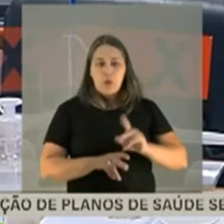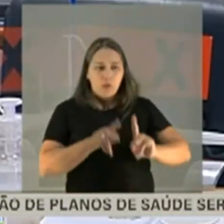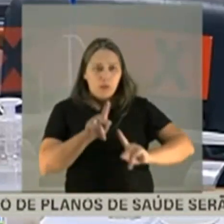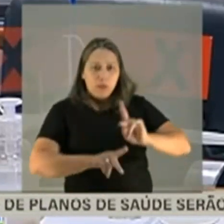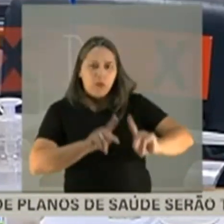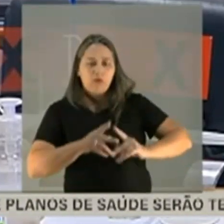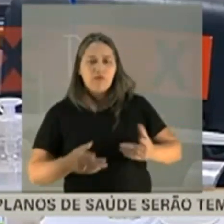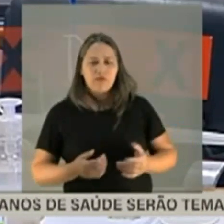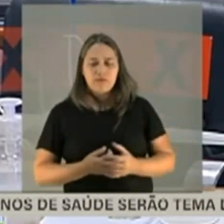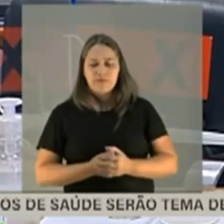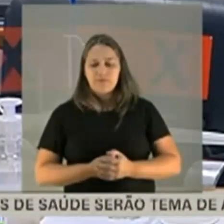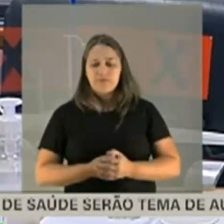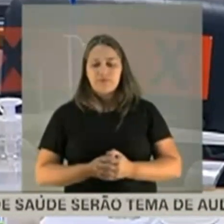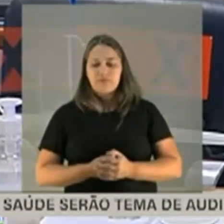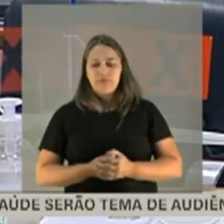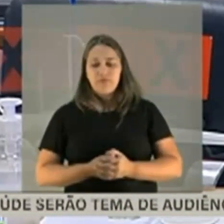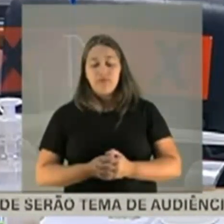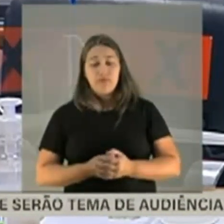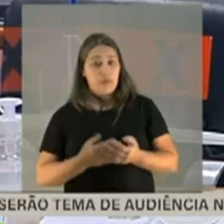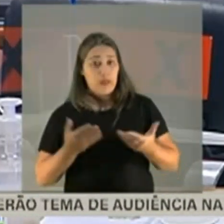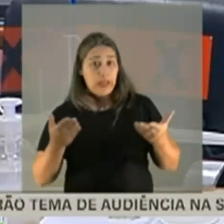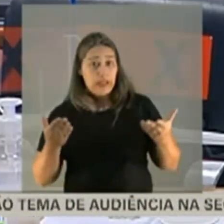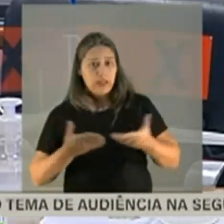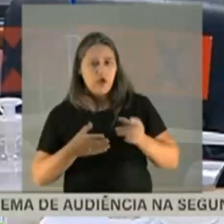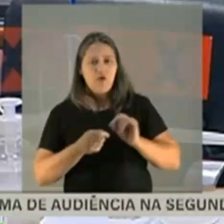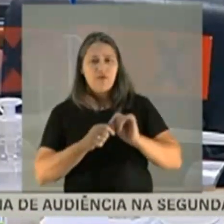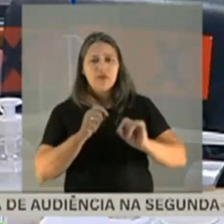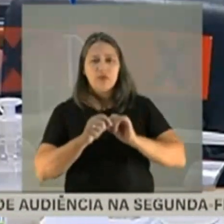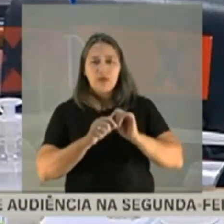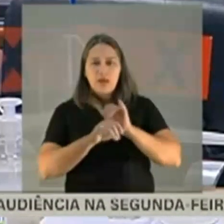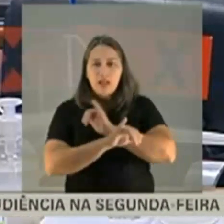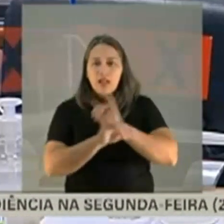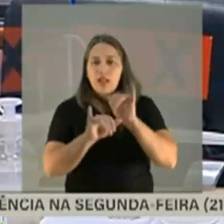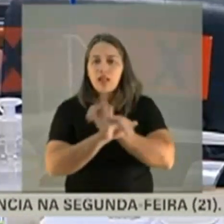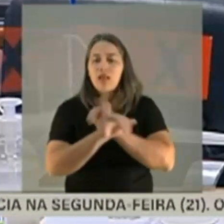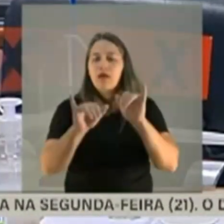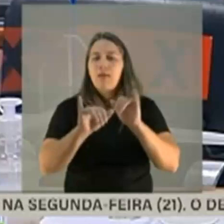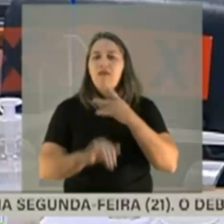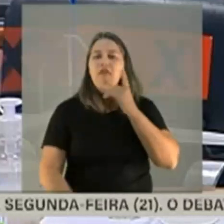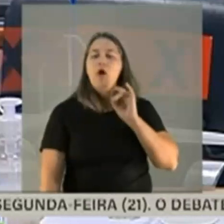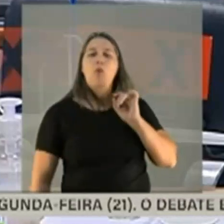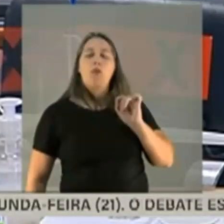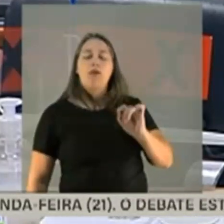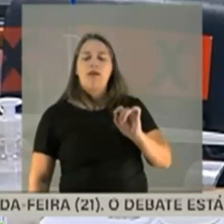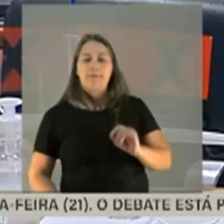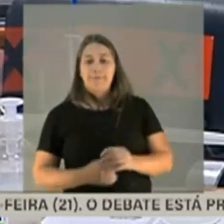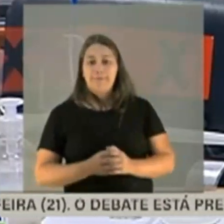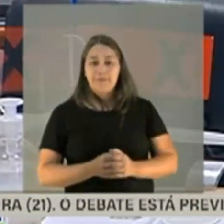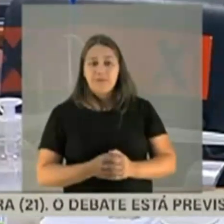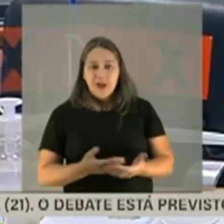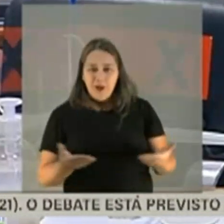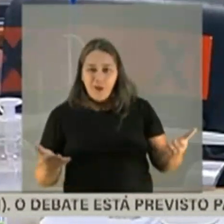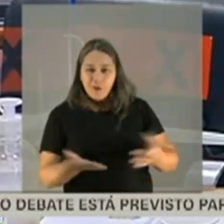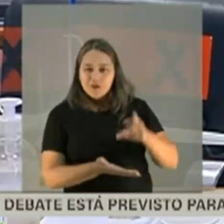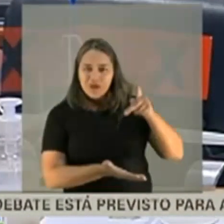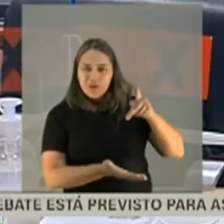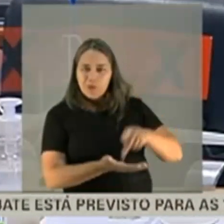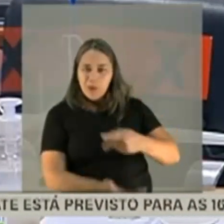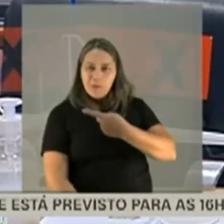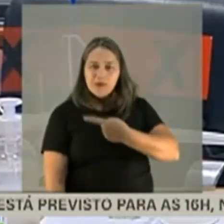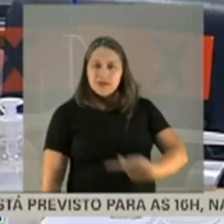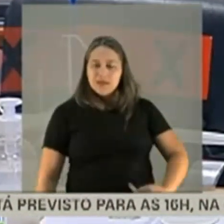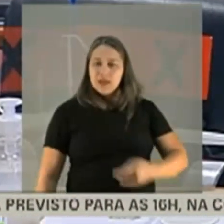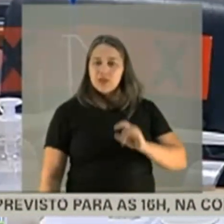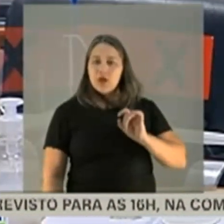população, né? Então, fazendo uma campanha praticamente, dizendo que o atual presidente é uma